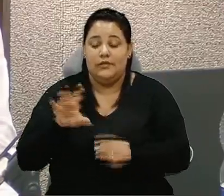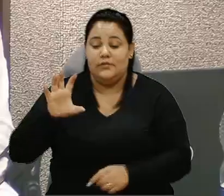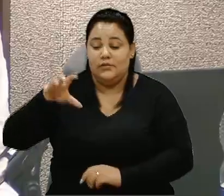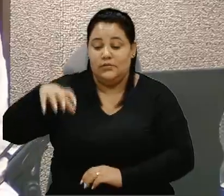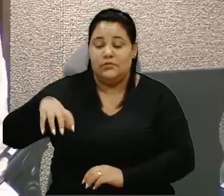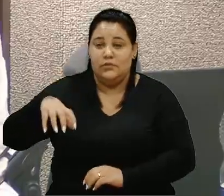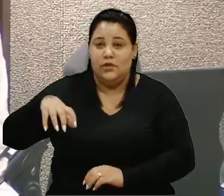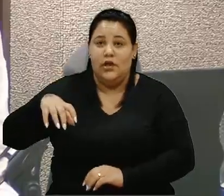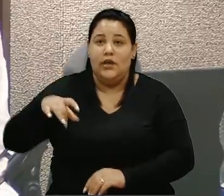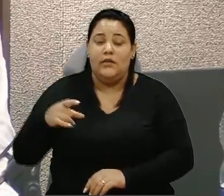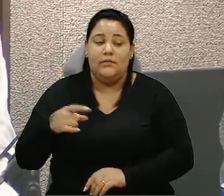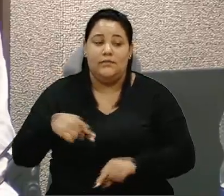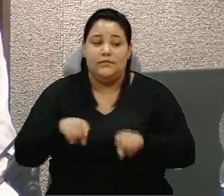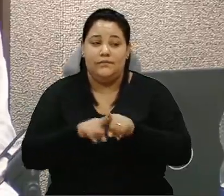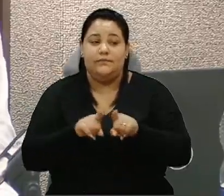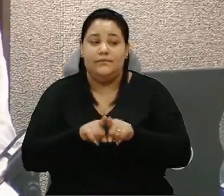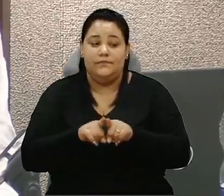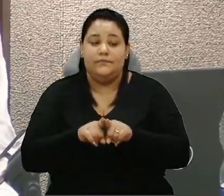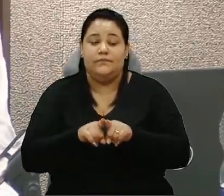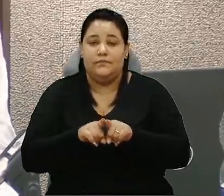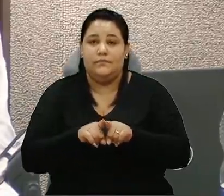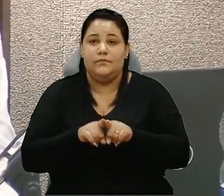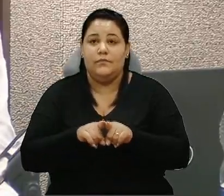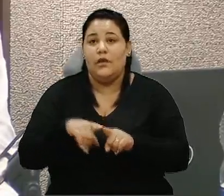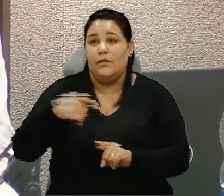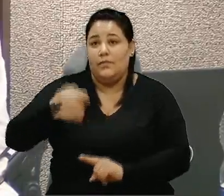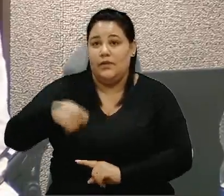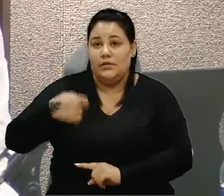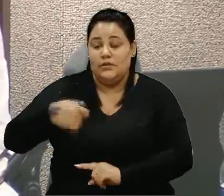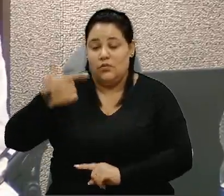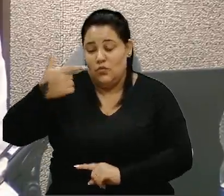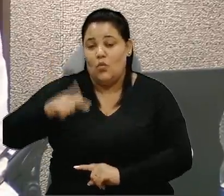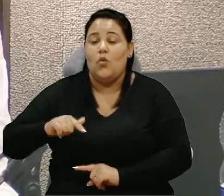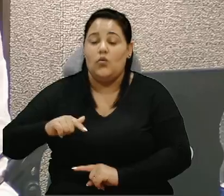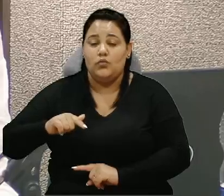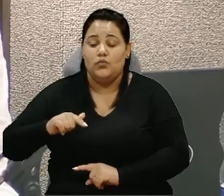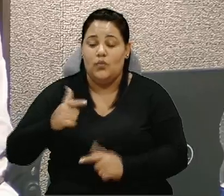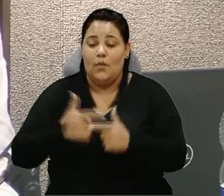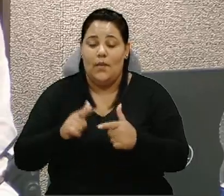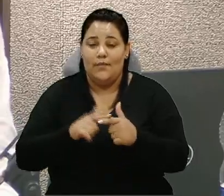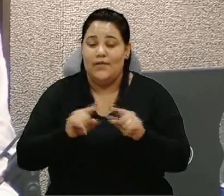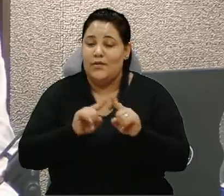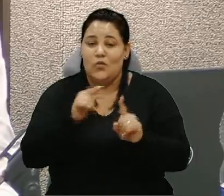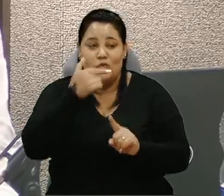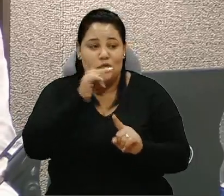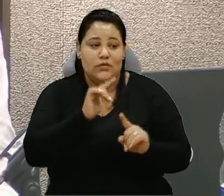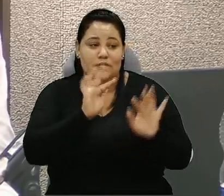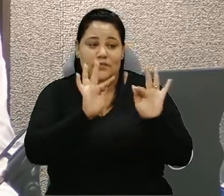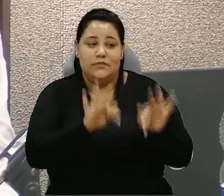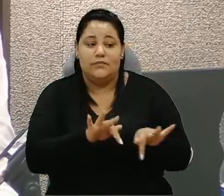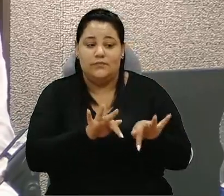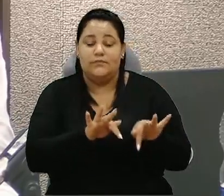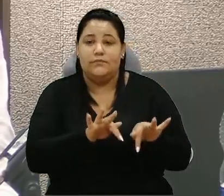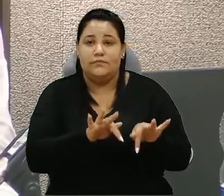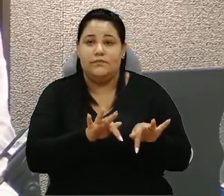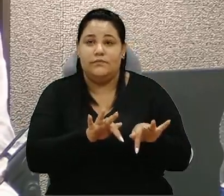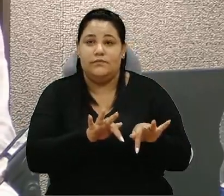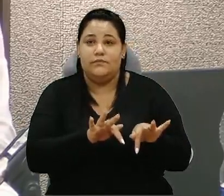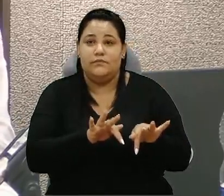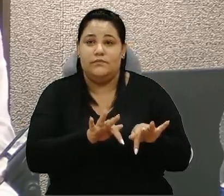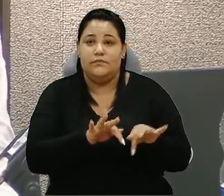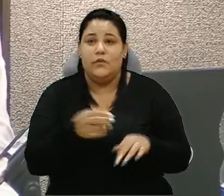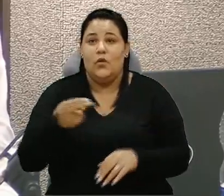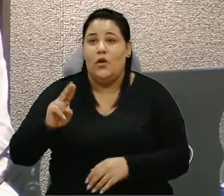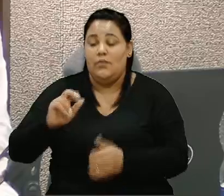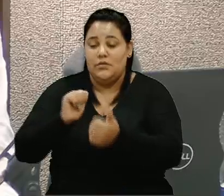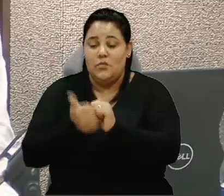específico, não está precisando, vereador Daiane. Está precisando de uma outra ponta. E aí tu não consegue tirar, porque o recurso é casado. Ou é para